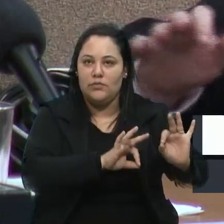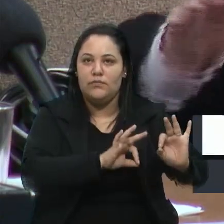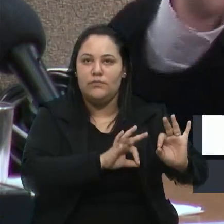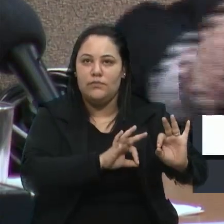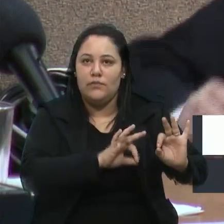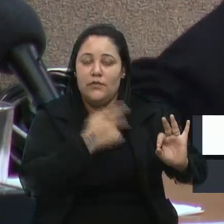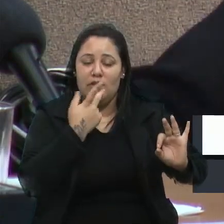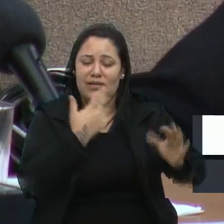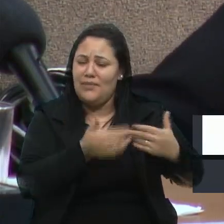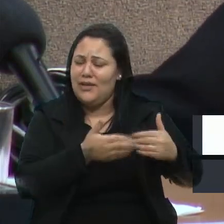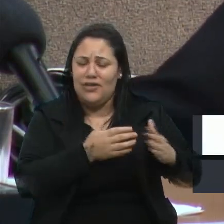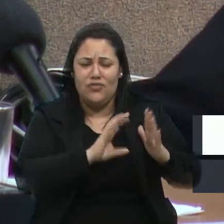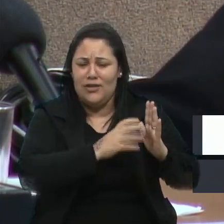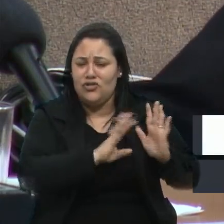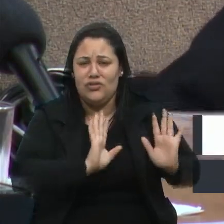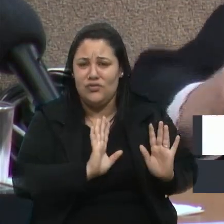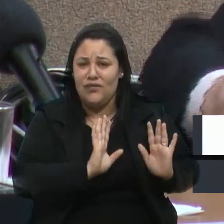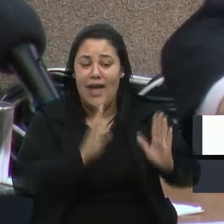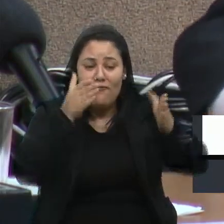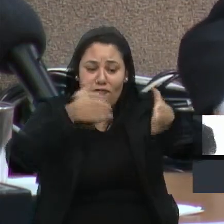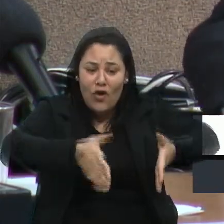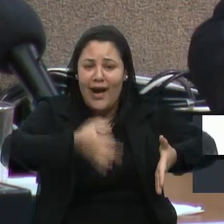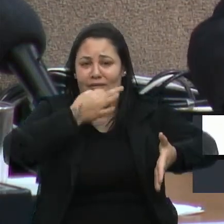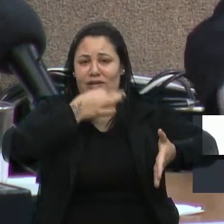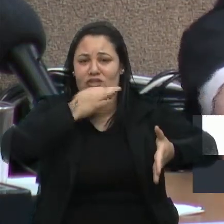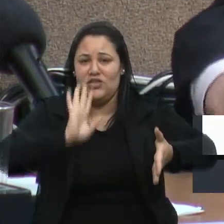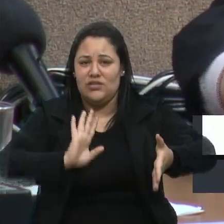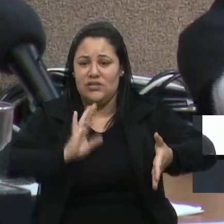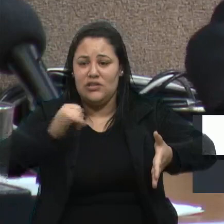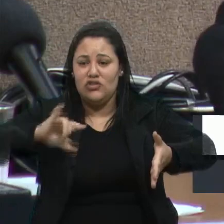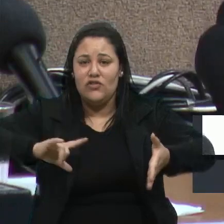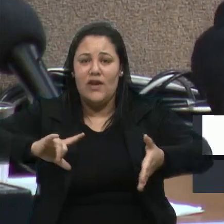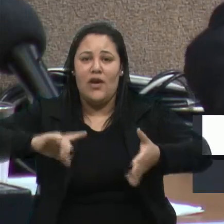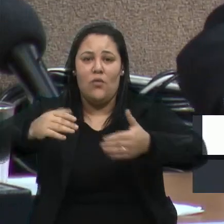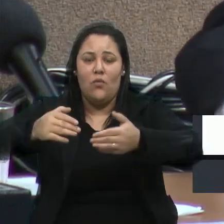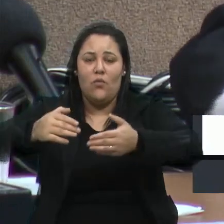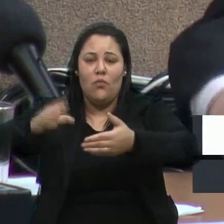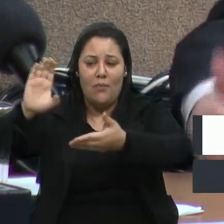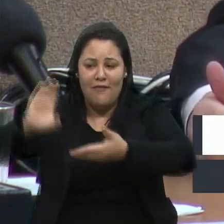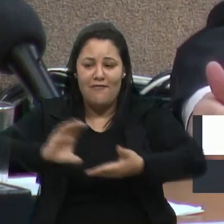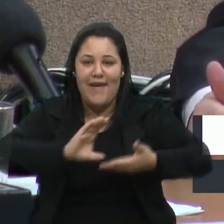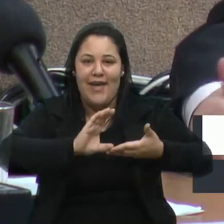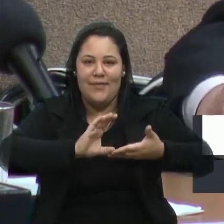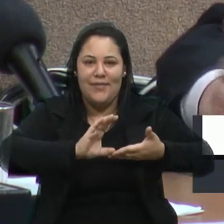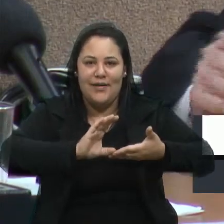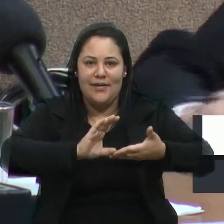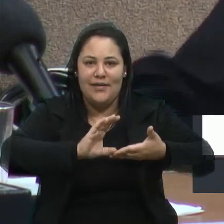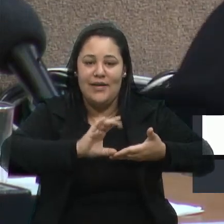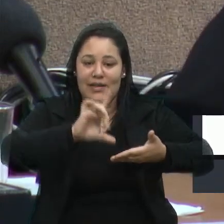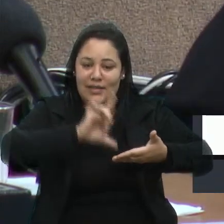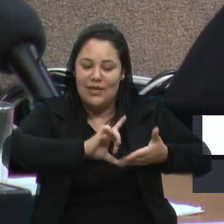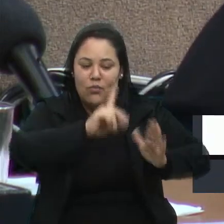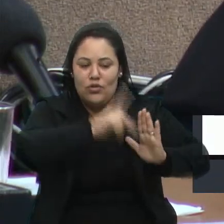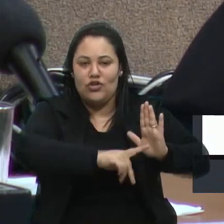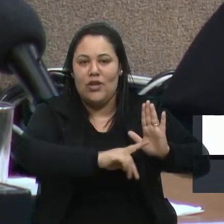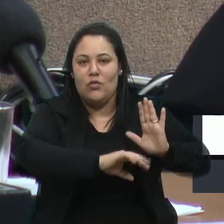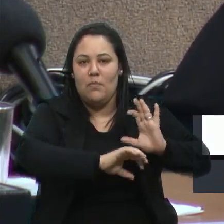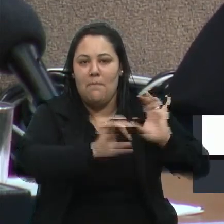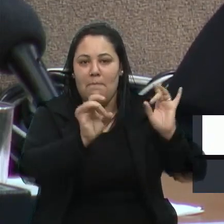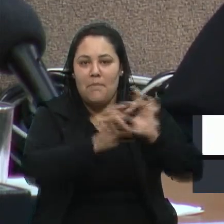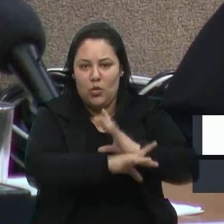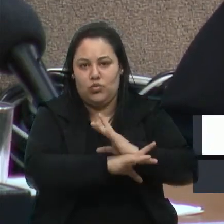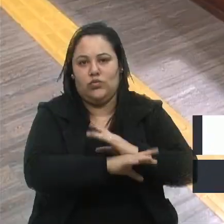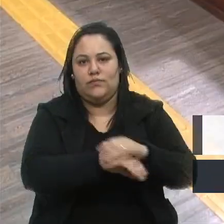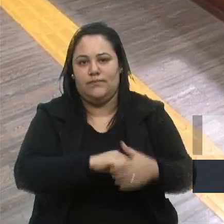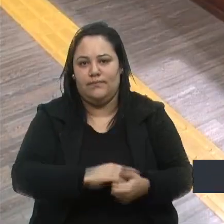mas para a cidade, e quando surgir uma emenda, ou enfim, a gente ter um projeto pronto e não sair na correria. Parabéns, vereador